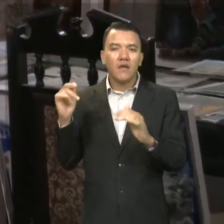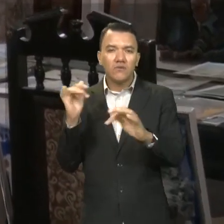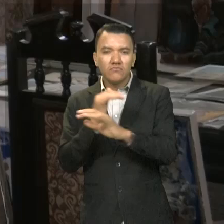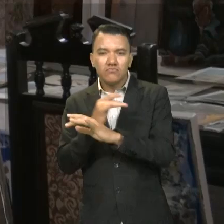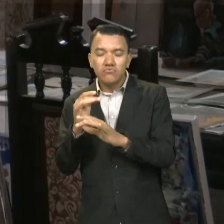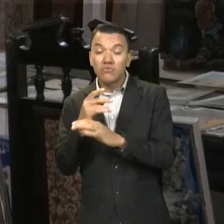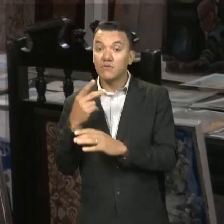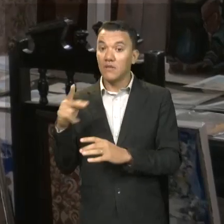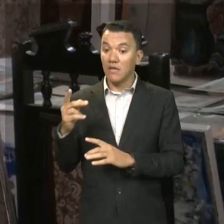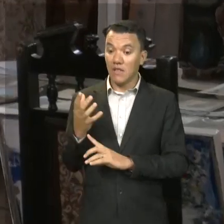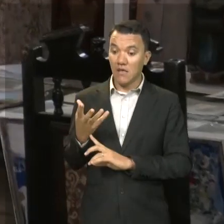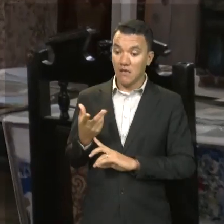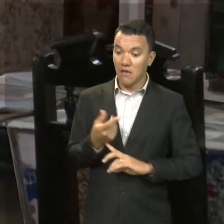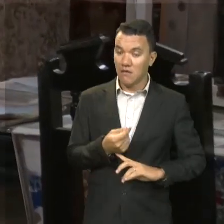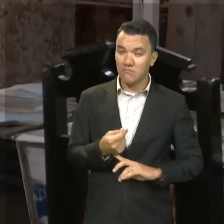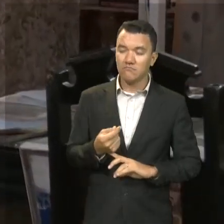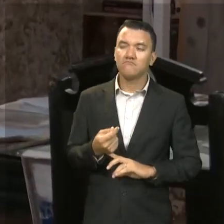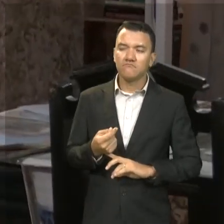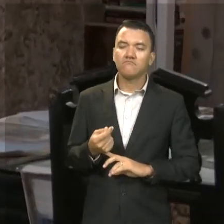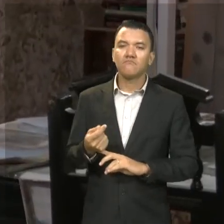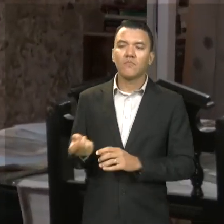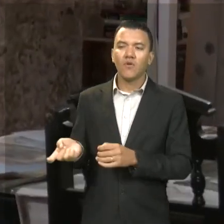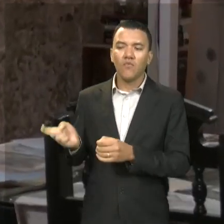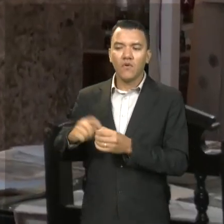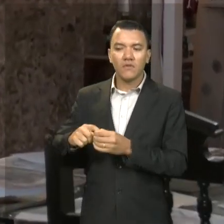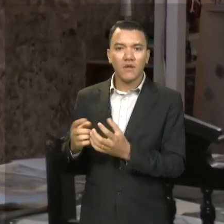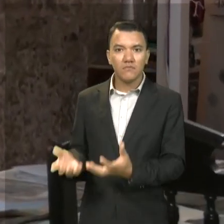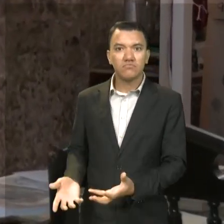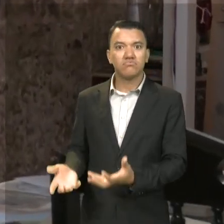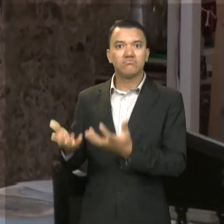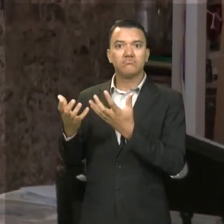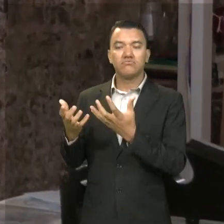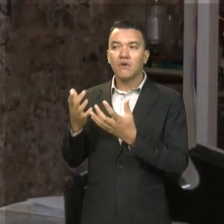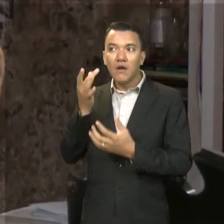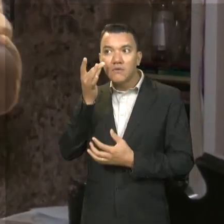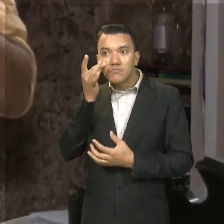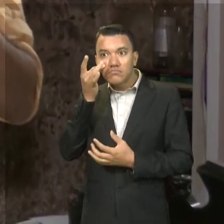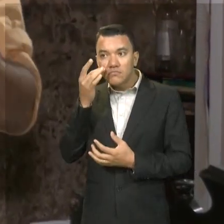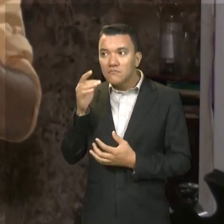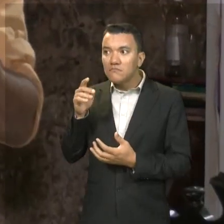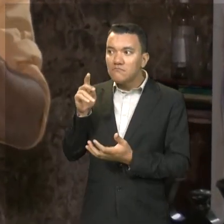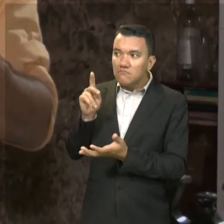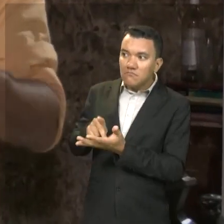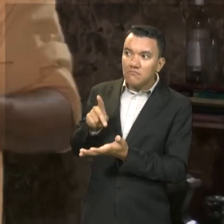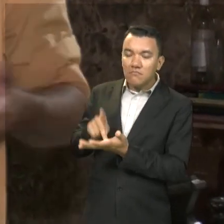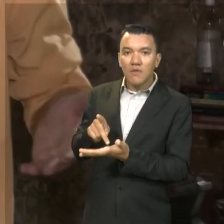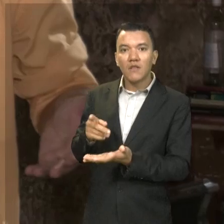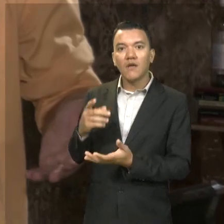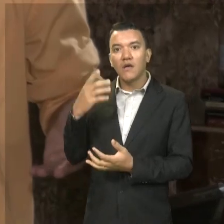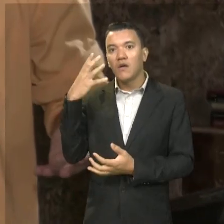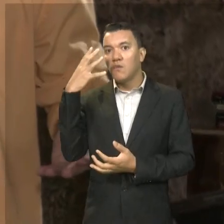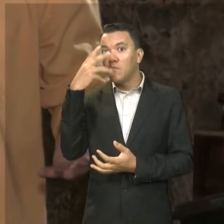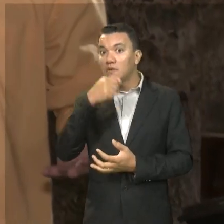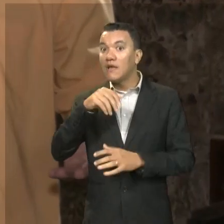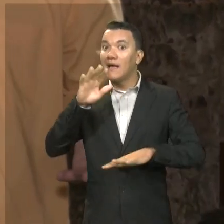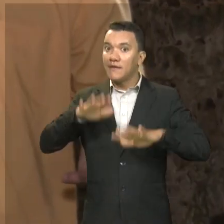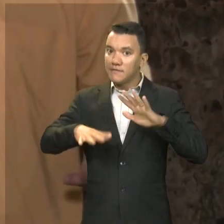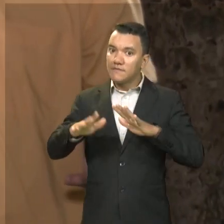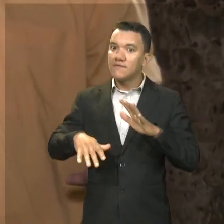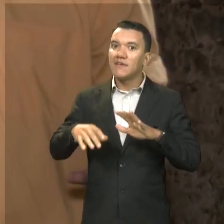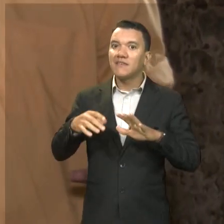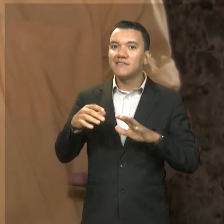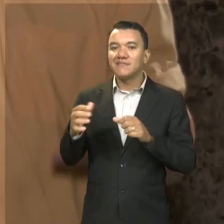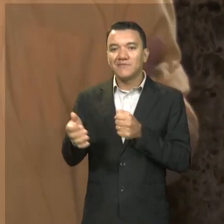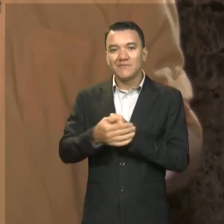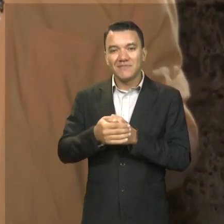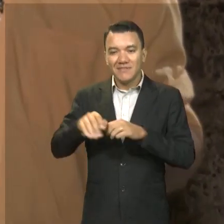e enaltece aquilo que é real, a beleza do que, por vezes, fica escondido sob a